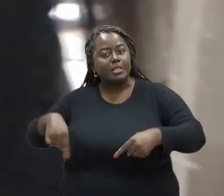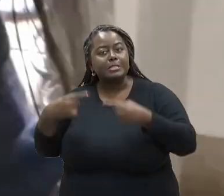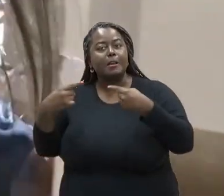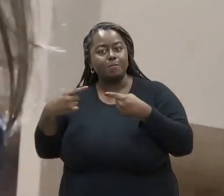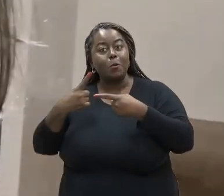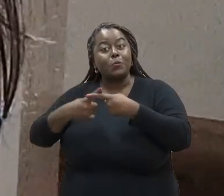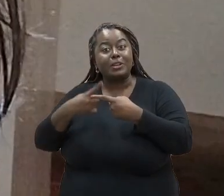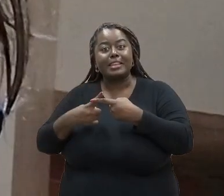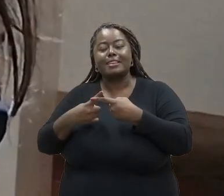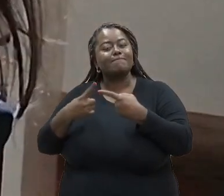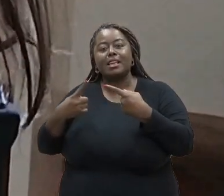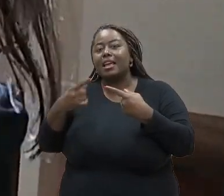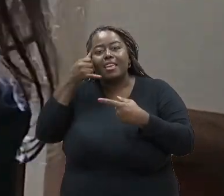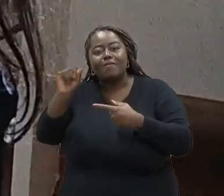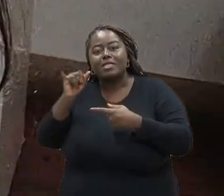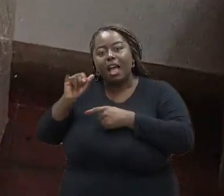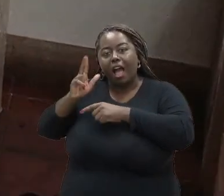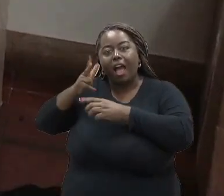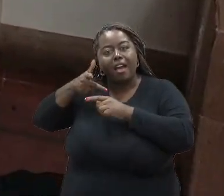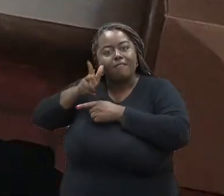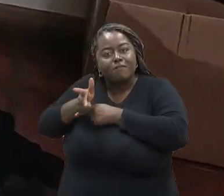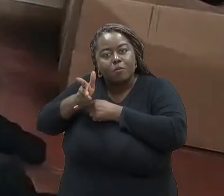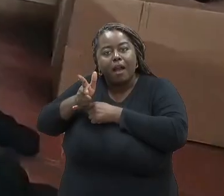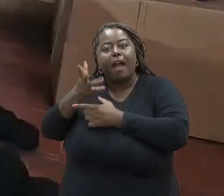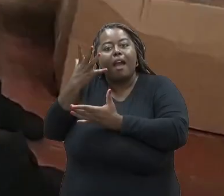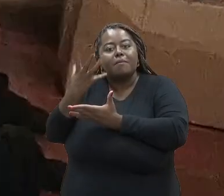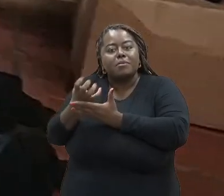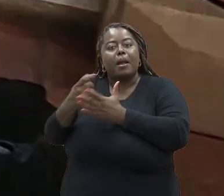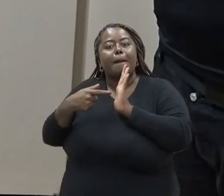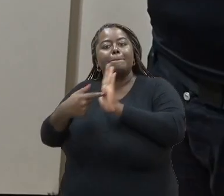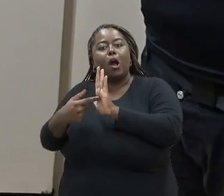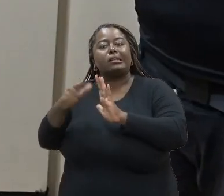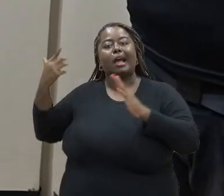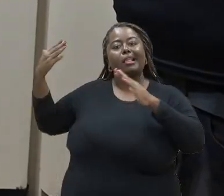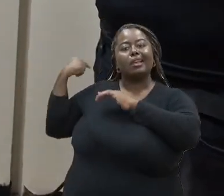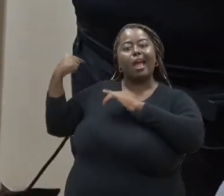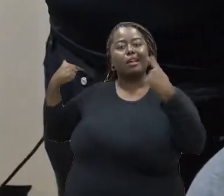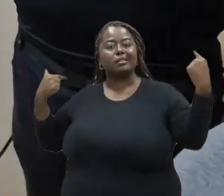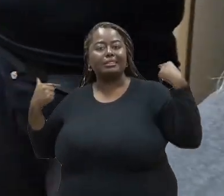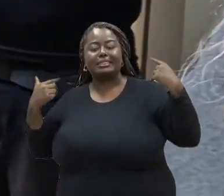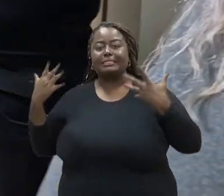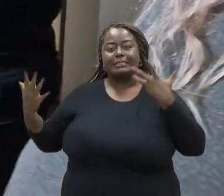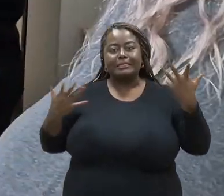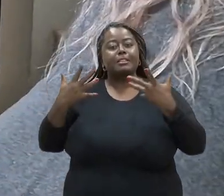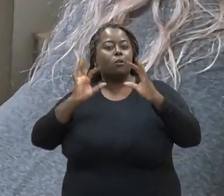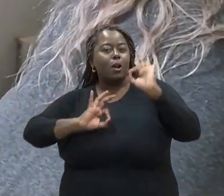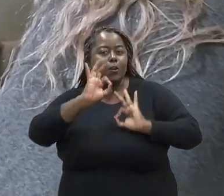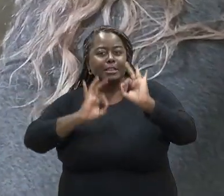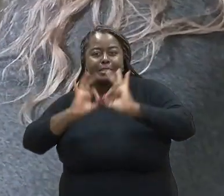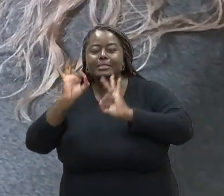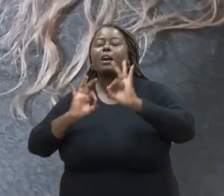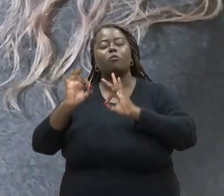muito desafiadora por isso, para não pegar os reflexos ali dentro. Então, a colaboração em si dentro do curta também foi